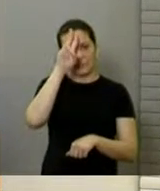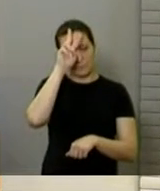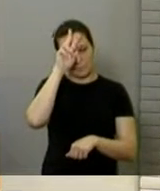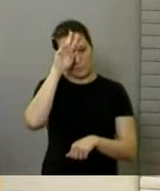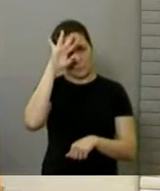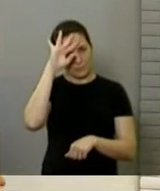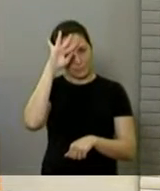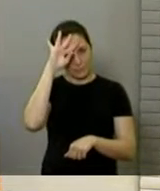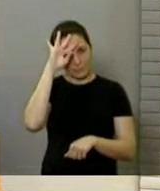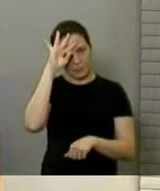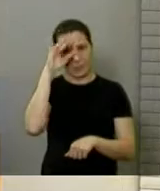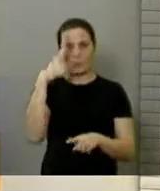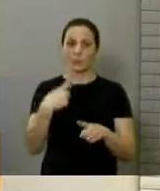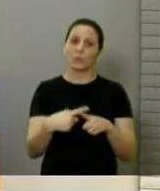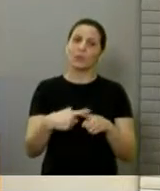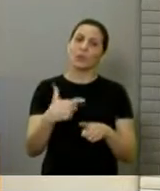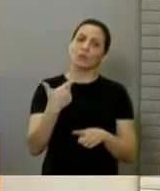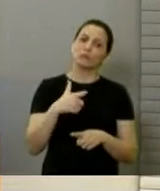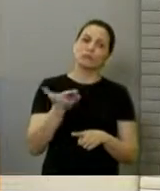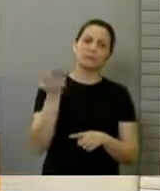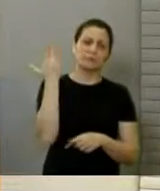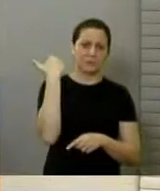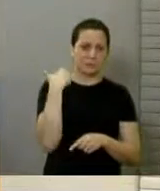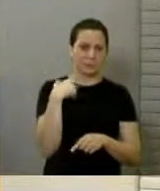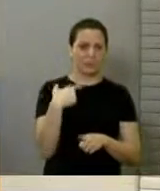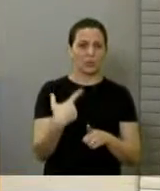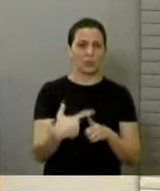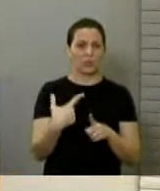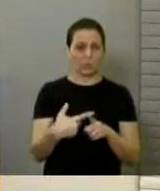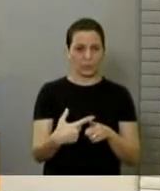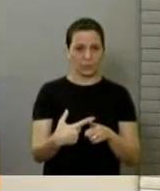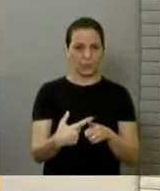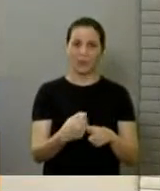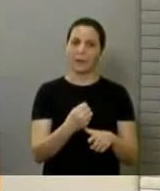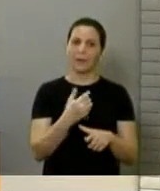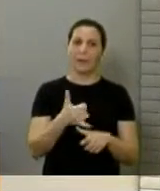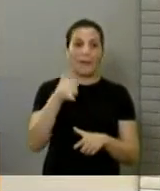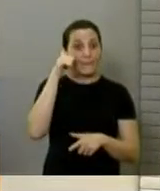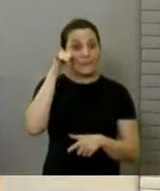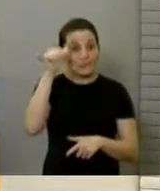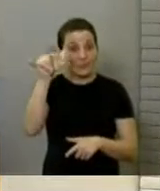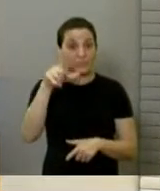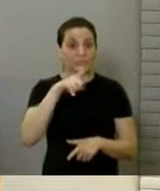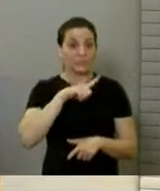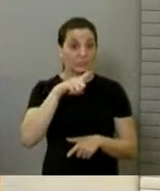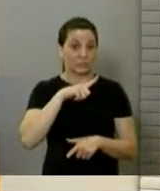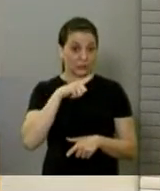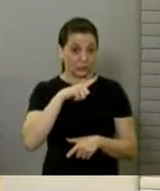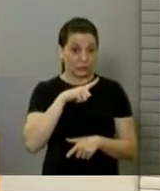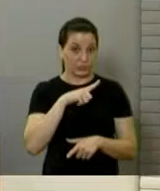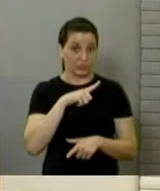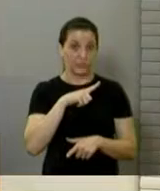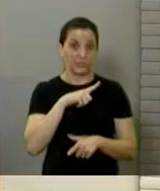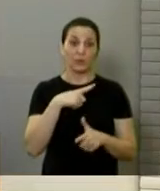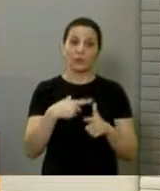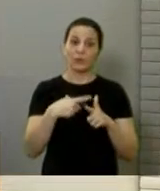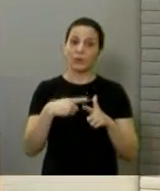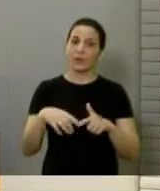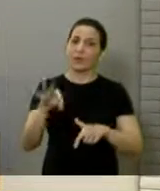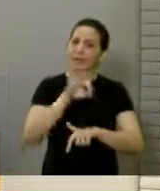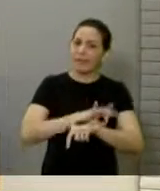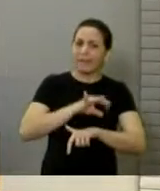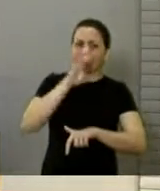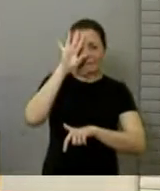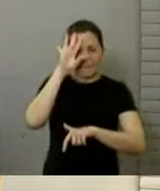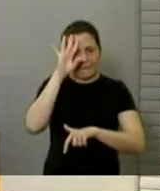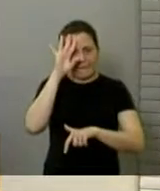nosso estado? Porque não existia. Porque medidas preventivas que existiam e que deixavam a dengue presas